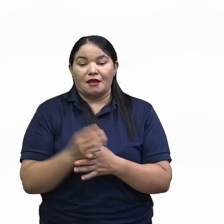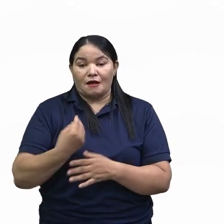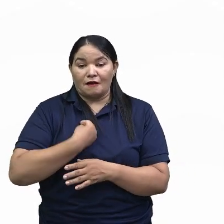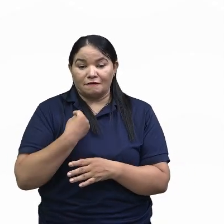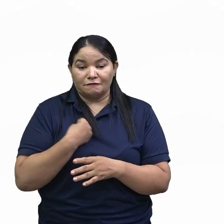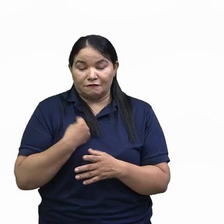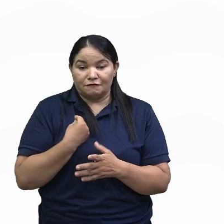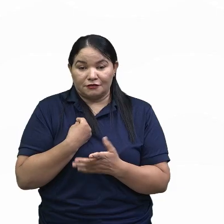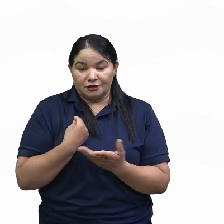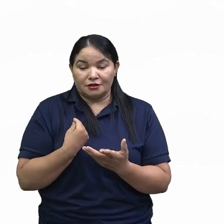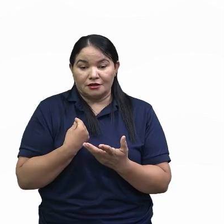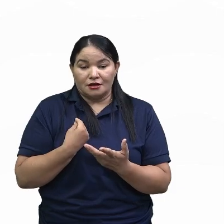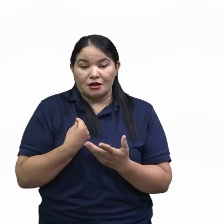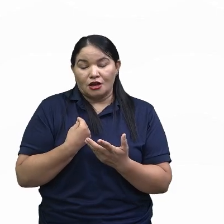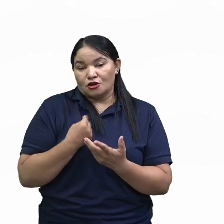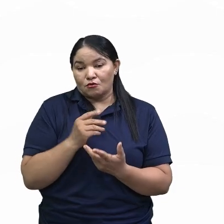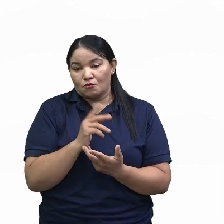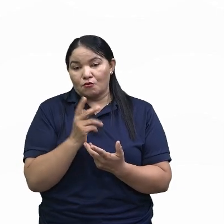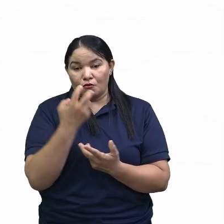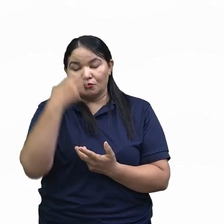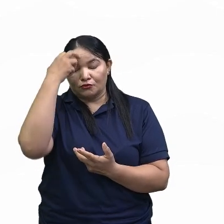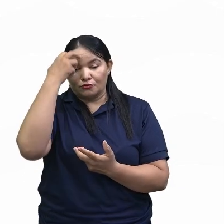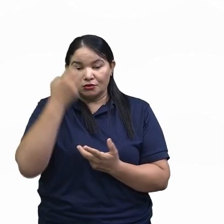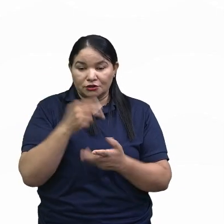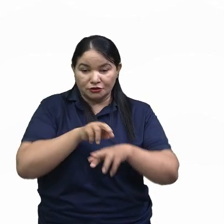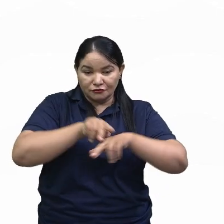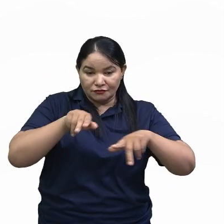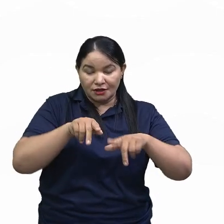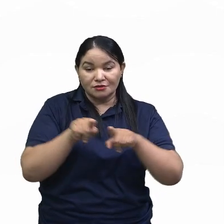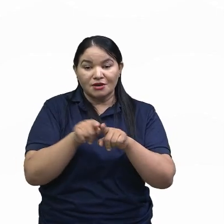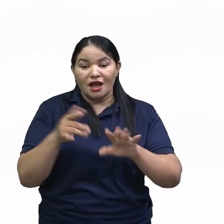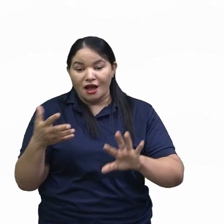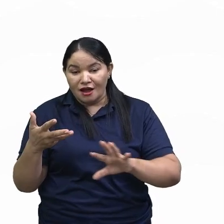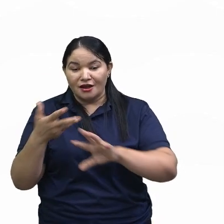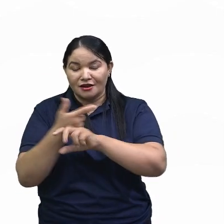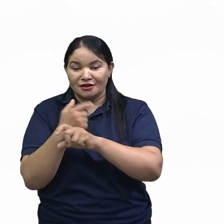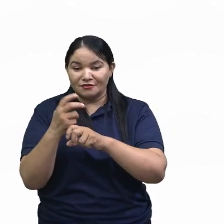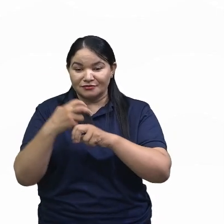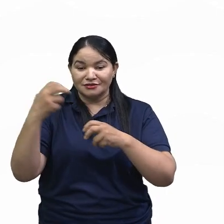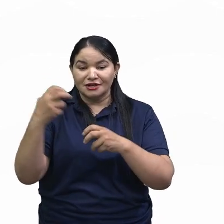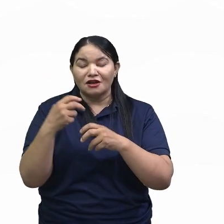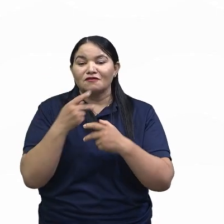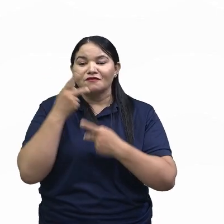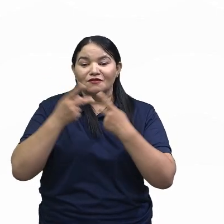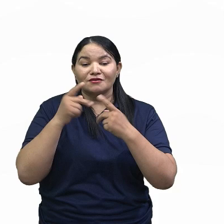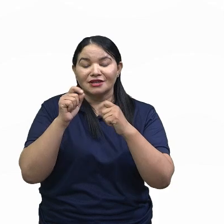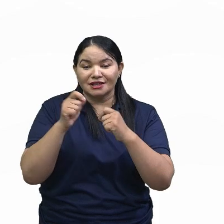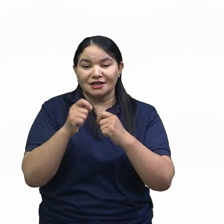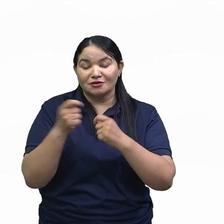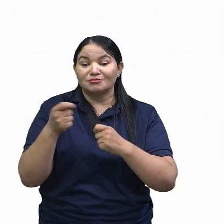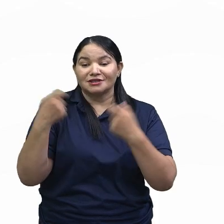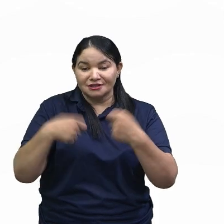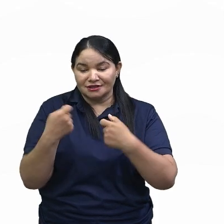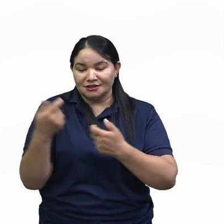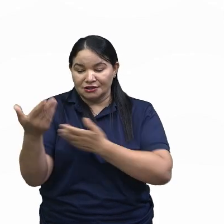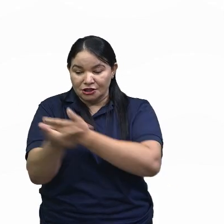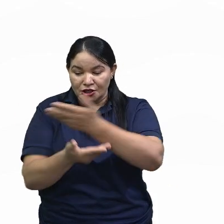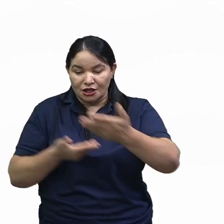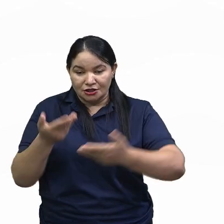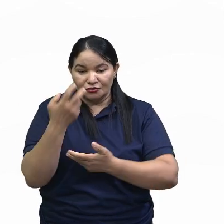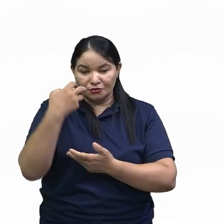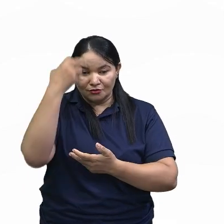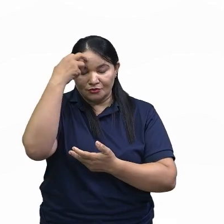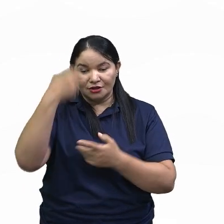convivência paralela de culturas diferentes, a interculturalidade ela defende essa interação crítica e